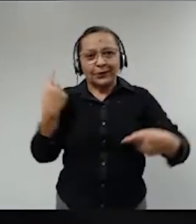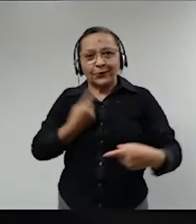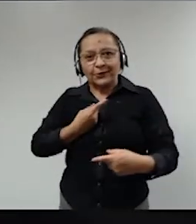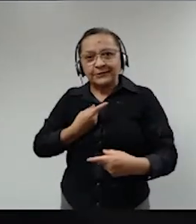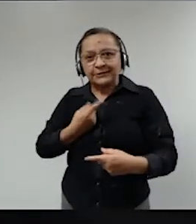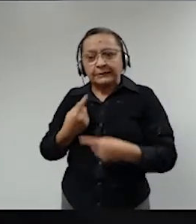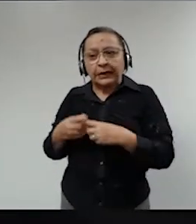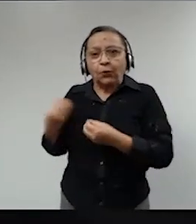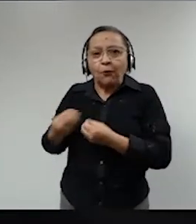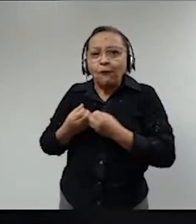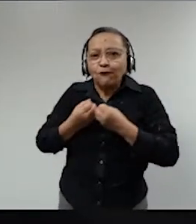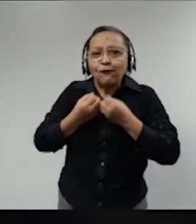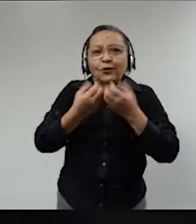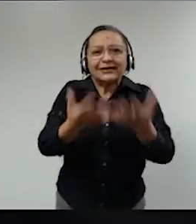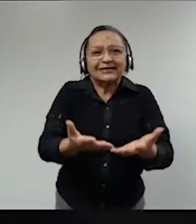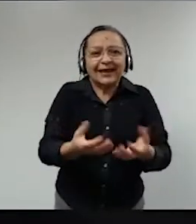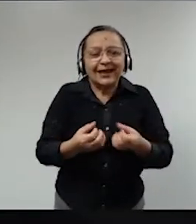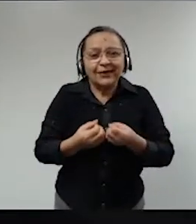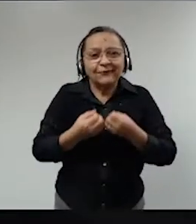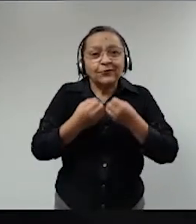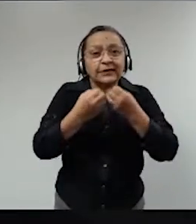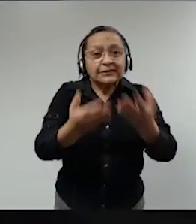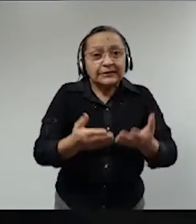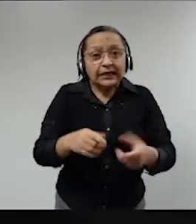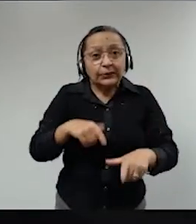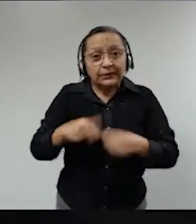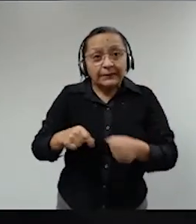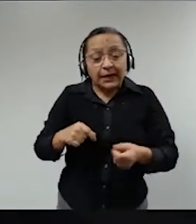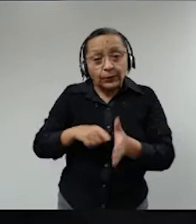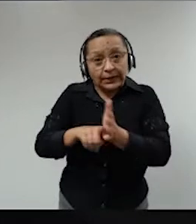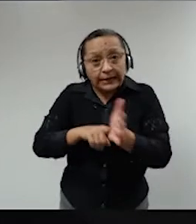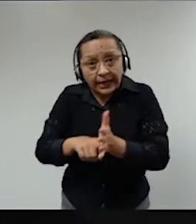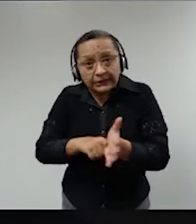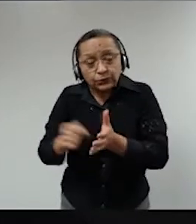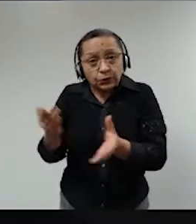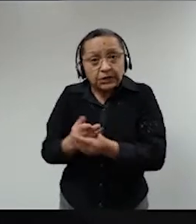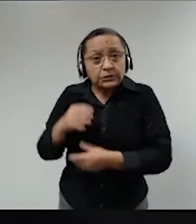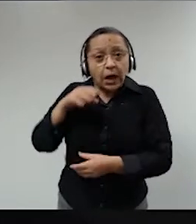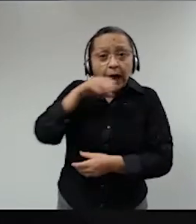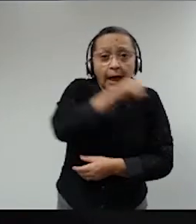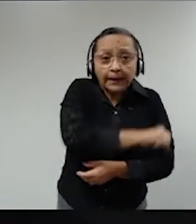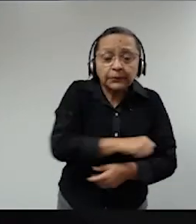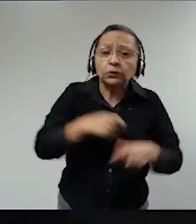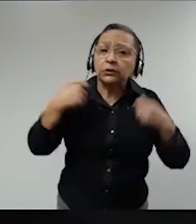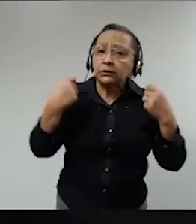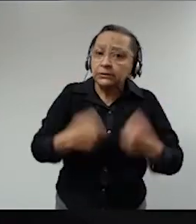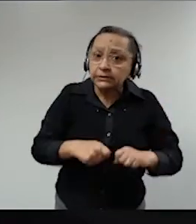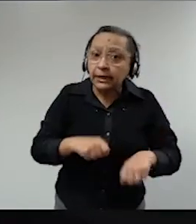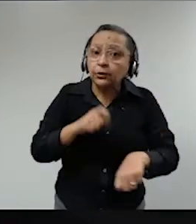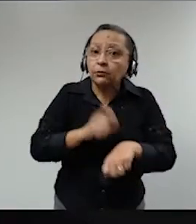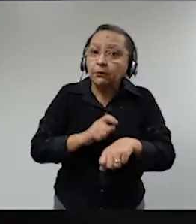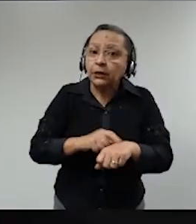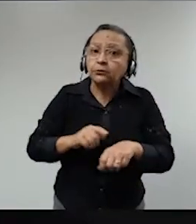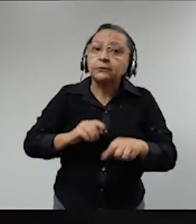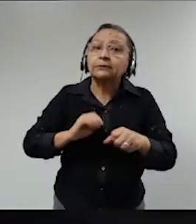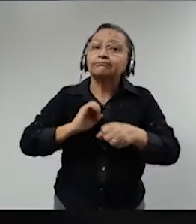fornecer uma prestação jurisdicional ágil, rápida, necessária no contexto da crise.